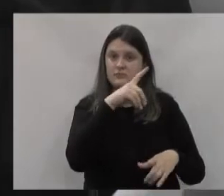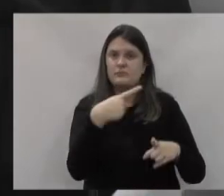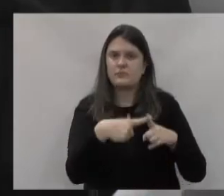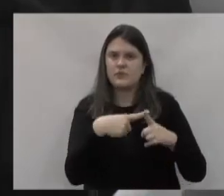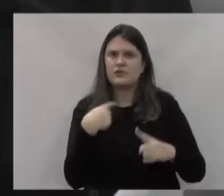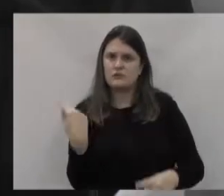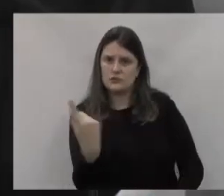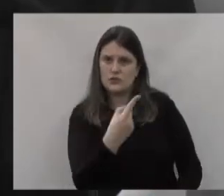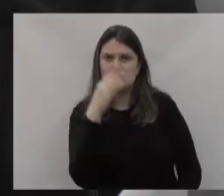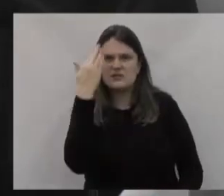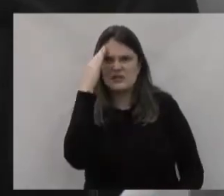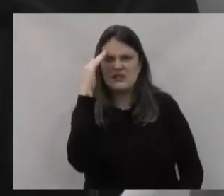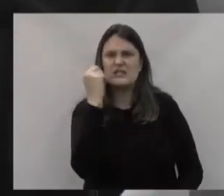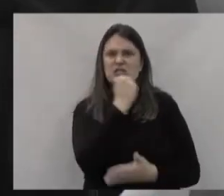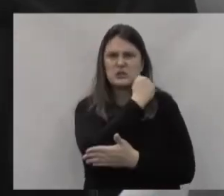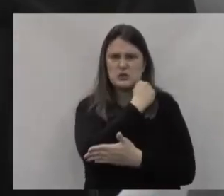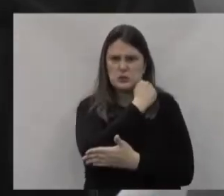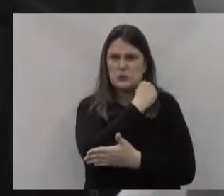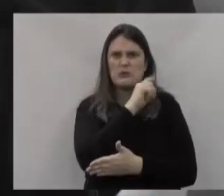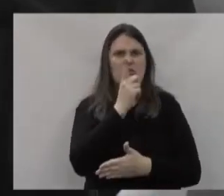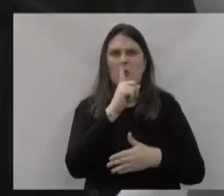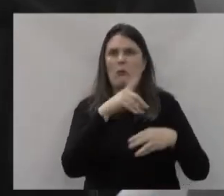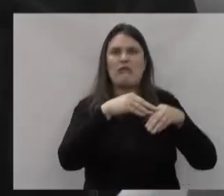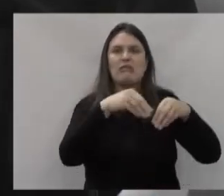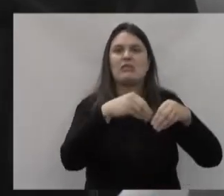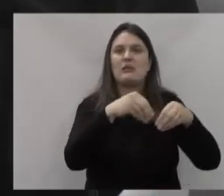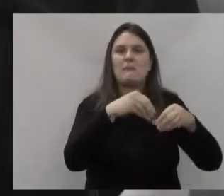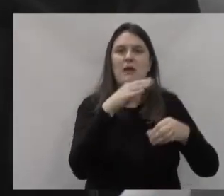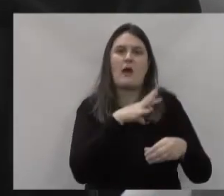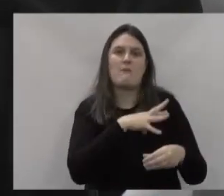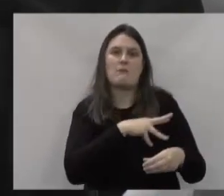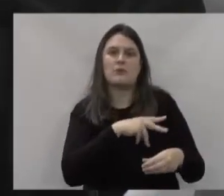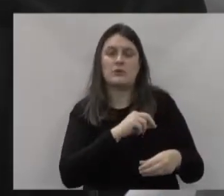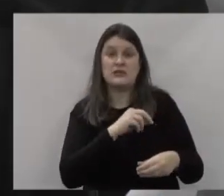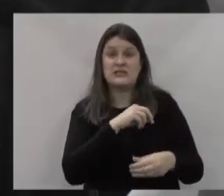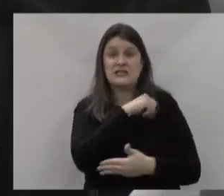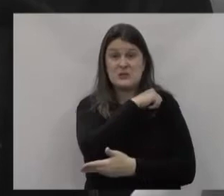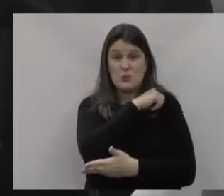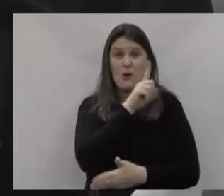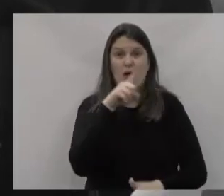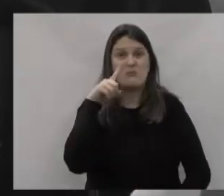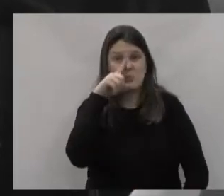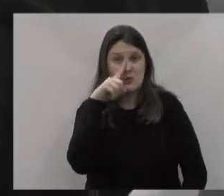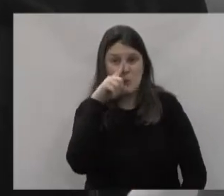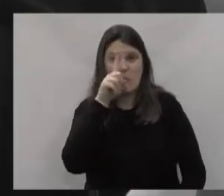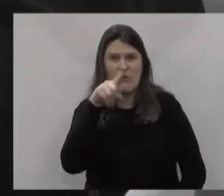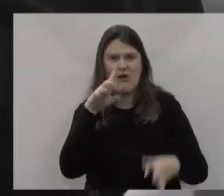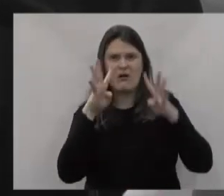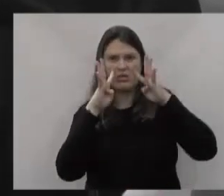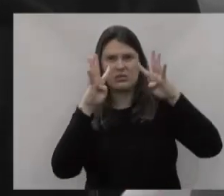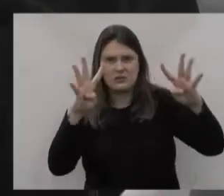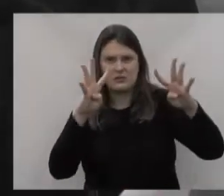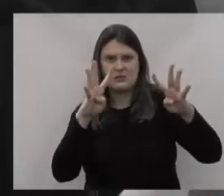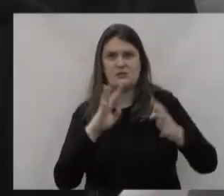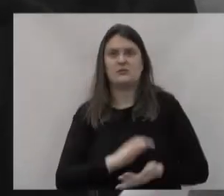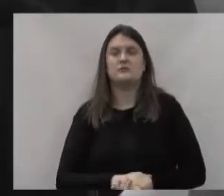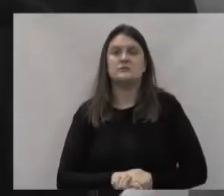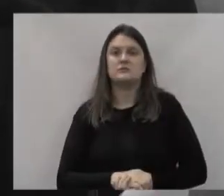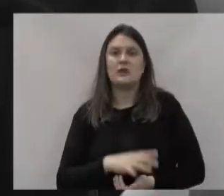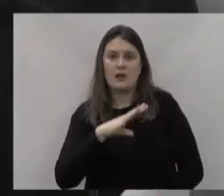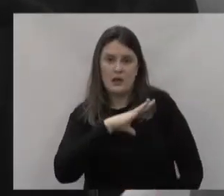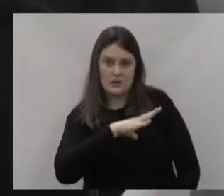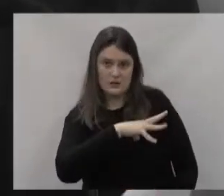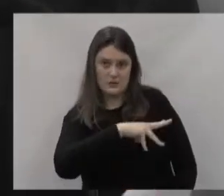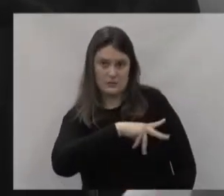que a gente entenda que ciúmes não é tempero do amor, que ciúmes é perigoso, é um alerta, e que